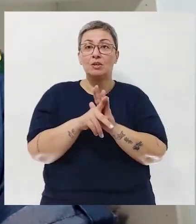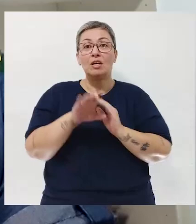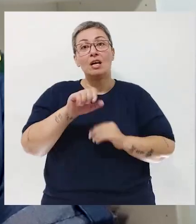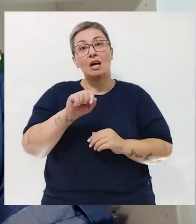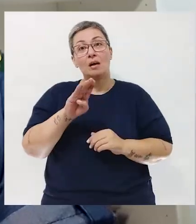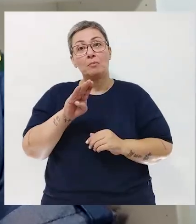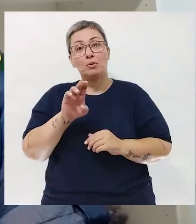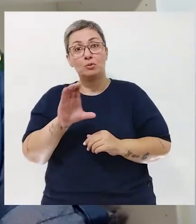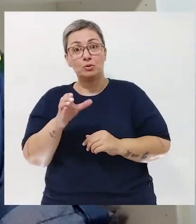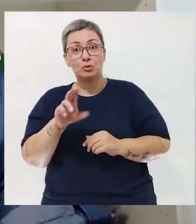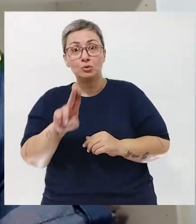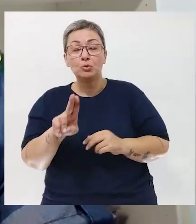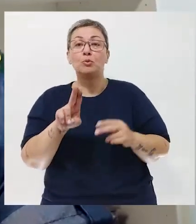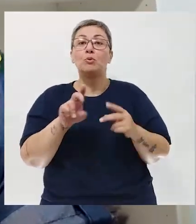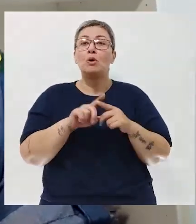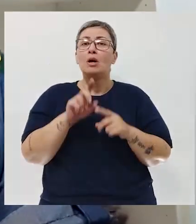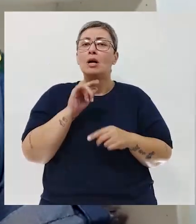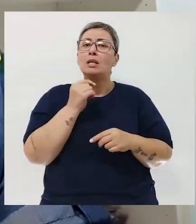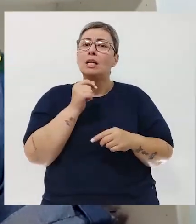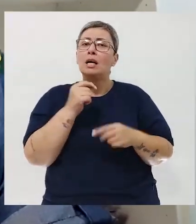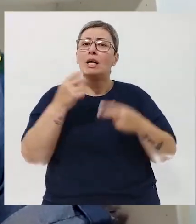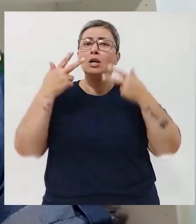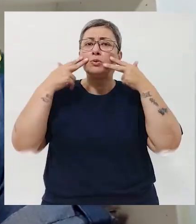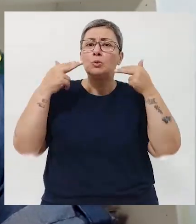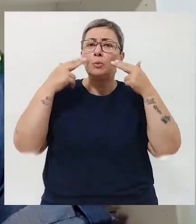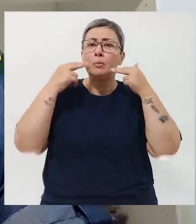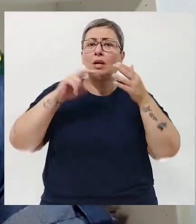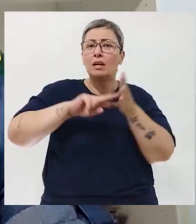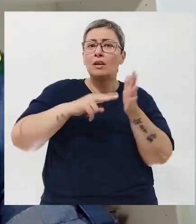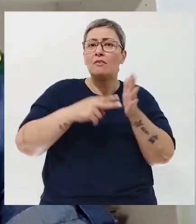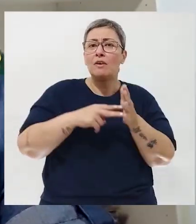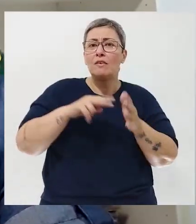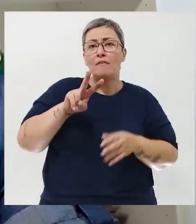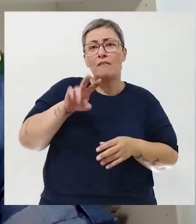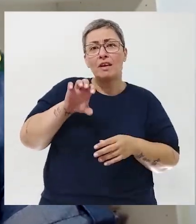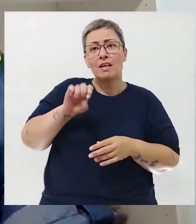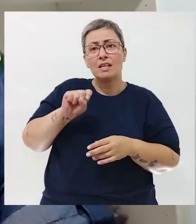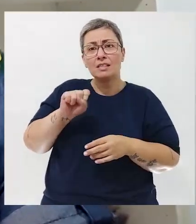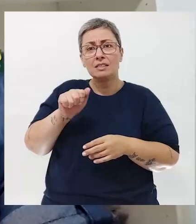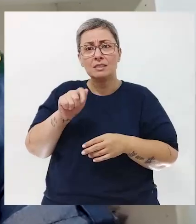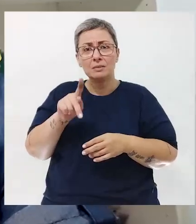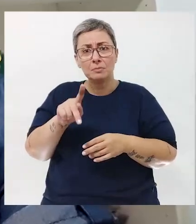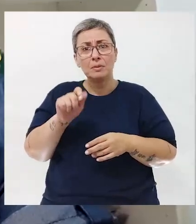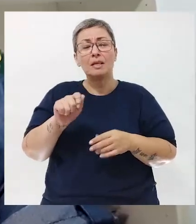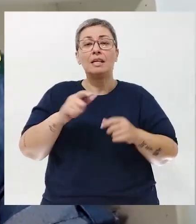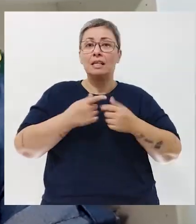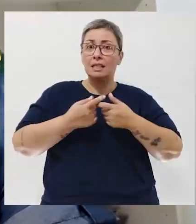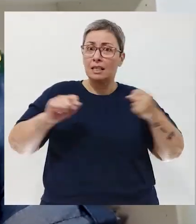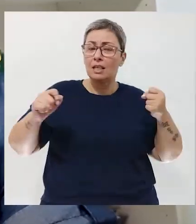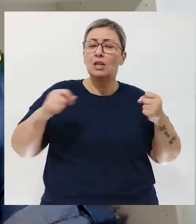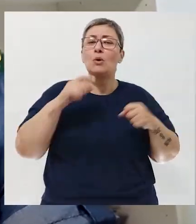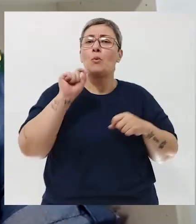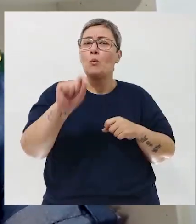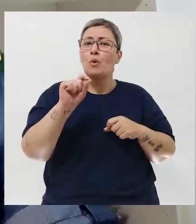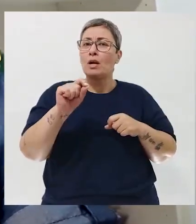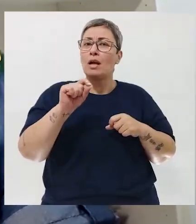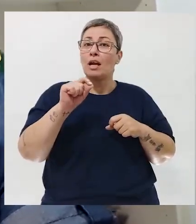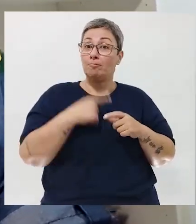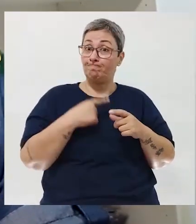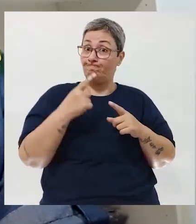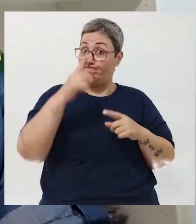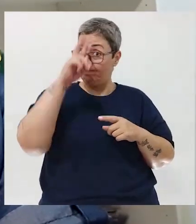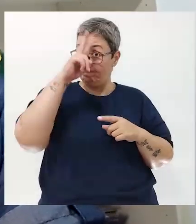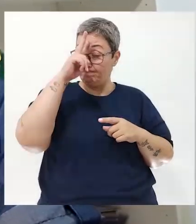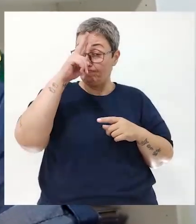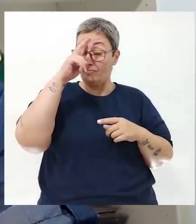do Cabo Sul, que em tupi quer dizer Vespa Grande, e do Tanque Grande. Mas cabe uma ressalva. Como o número de